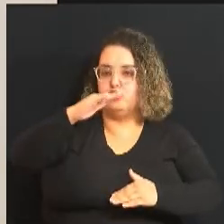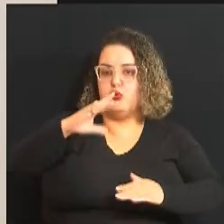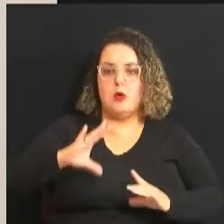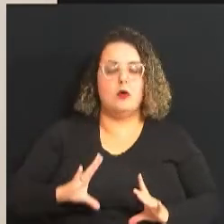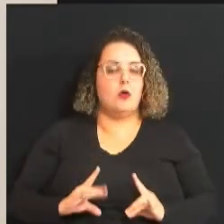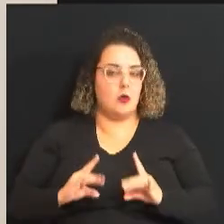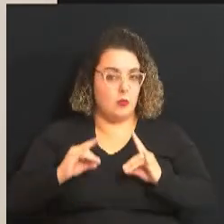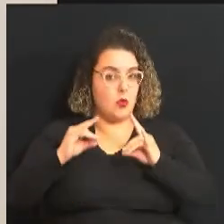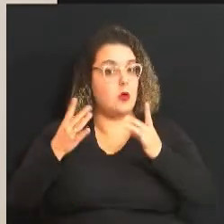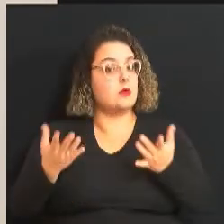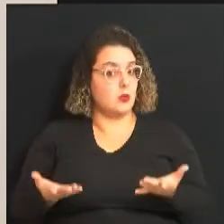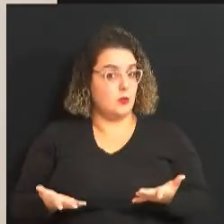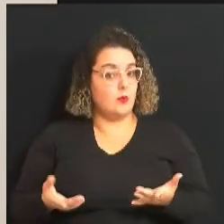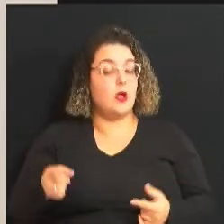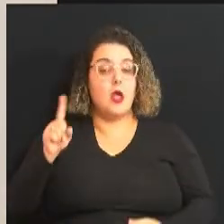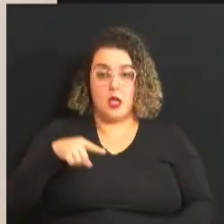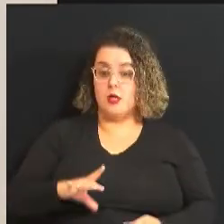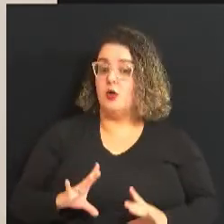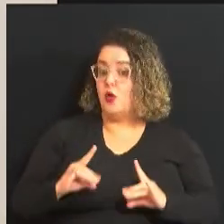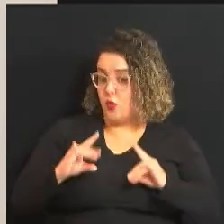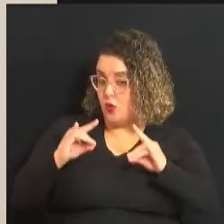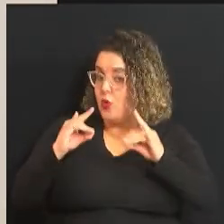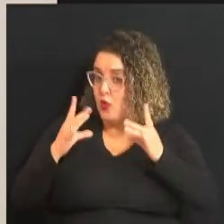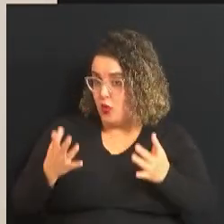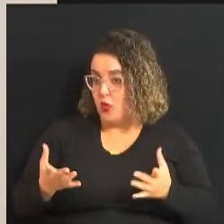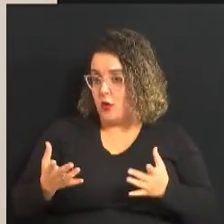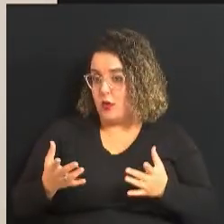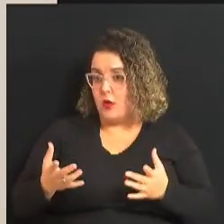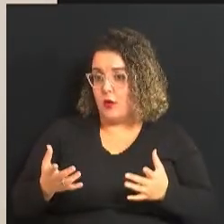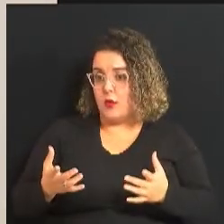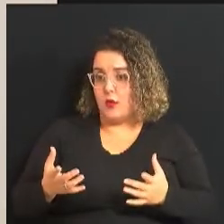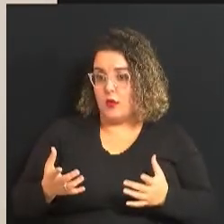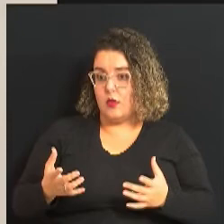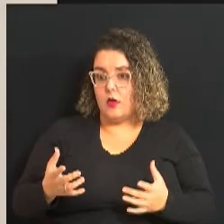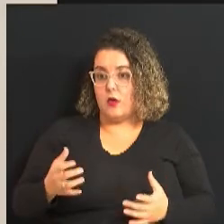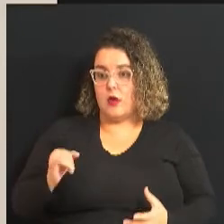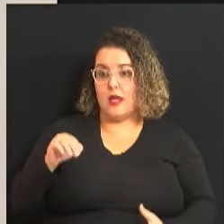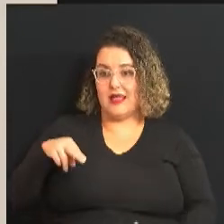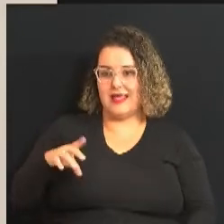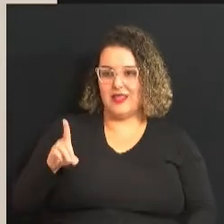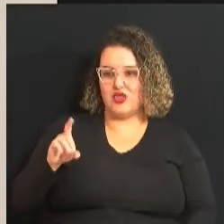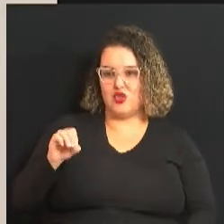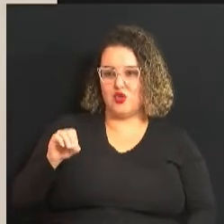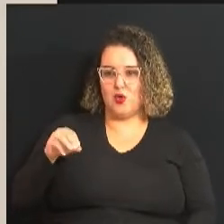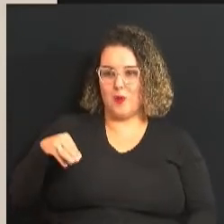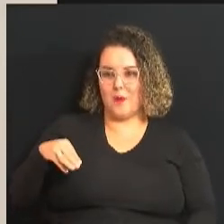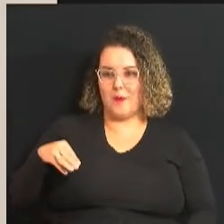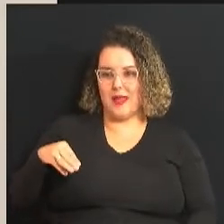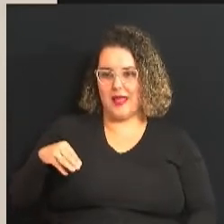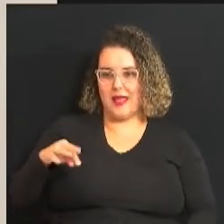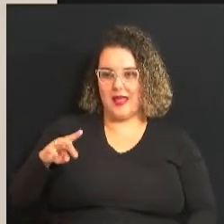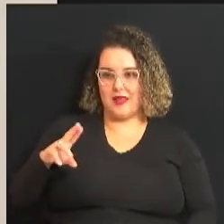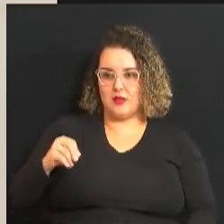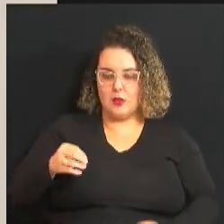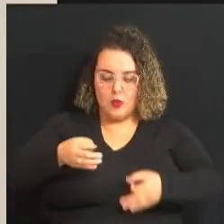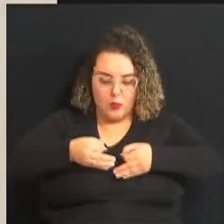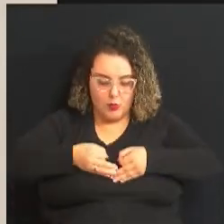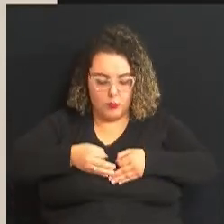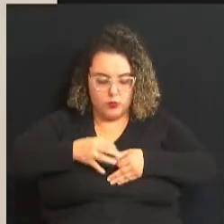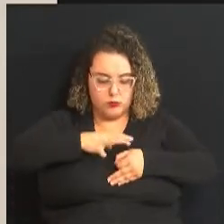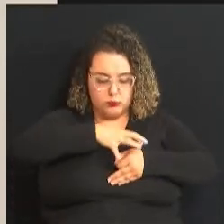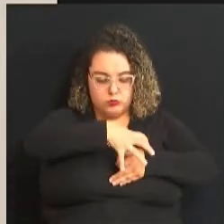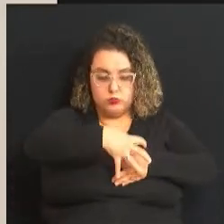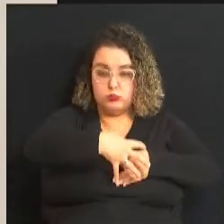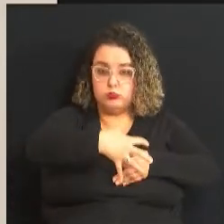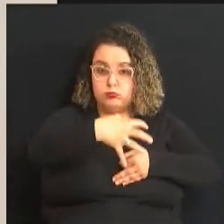hormônio. Esse hormônio vai encharcar o endométrio, que é aquela camadinha interna do útero de hormônio, e